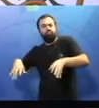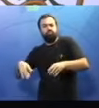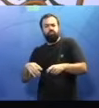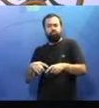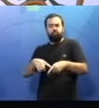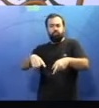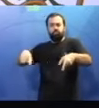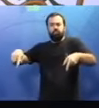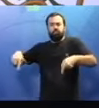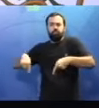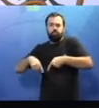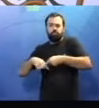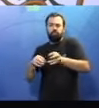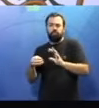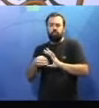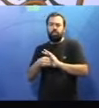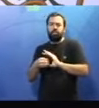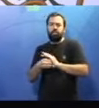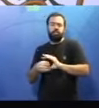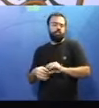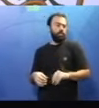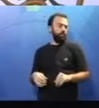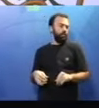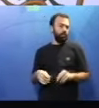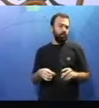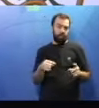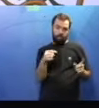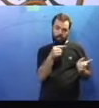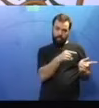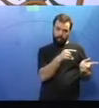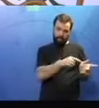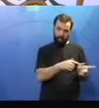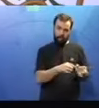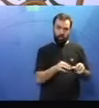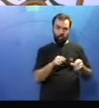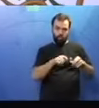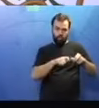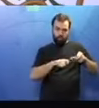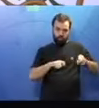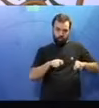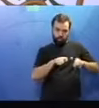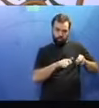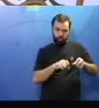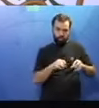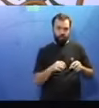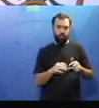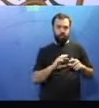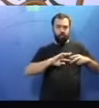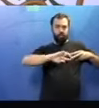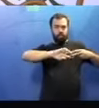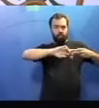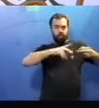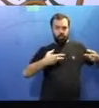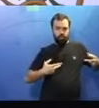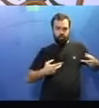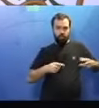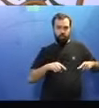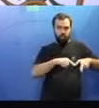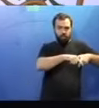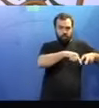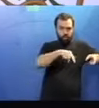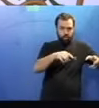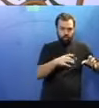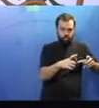dispersos na célula. Aqui não, se encontra de forma organizada. O DNA está dentro dessa membrana chamada